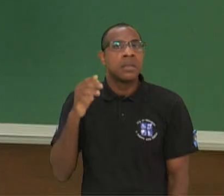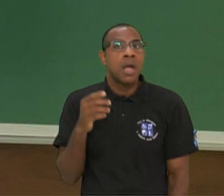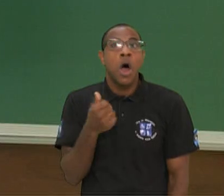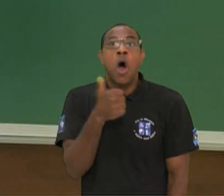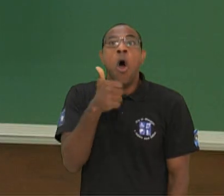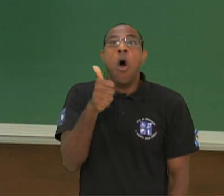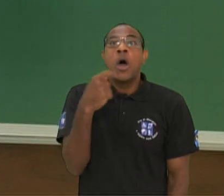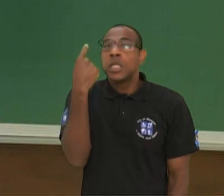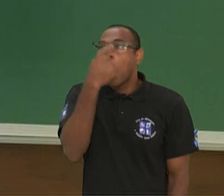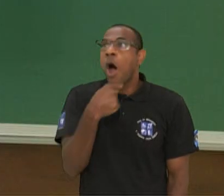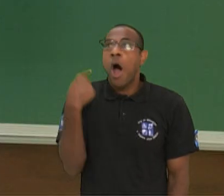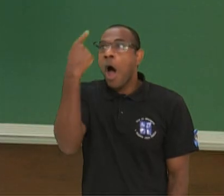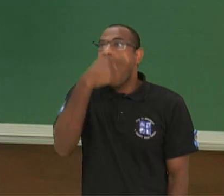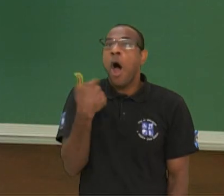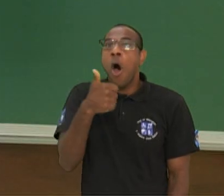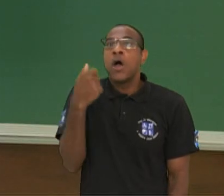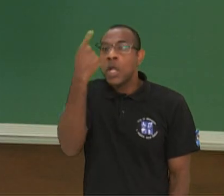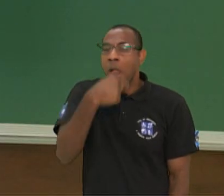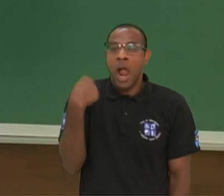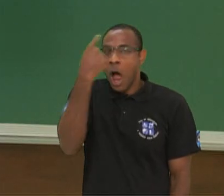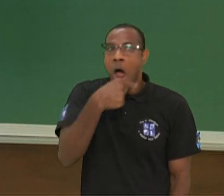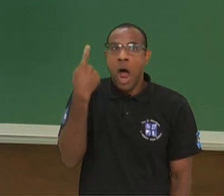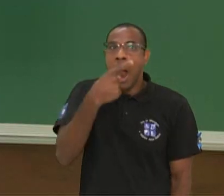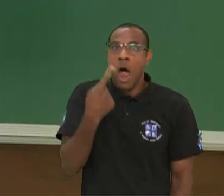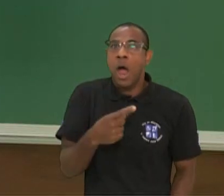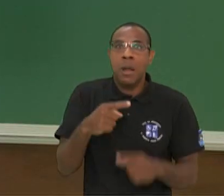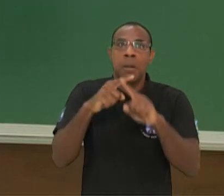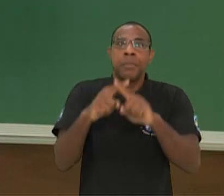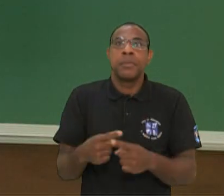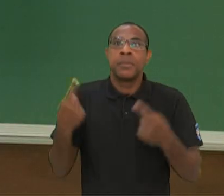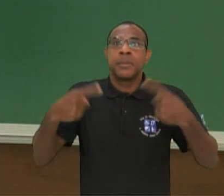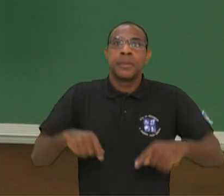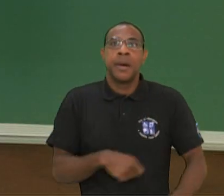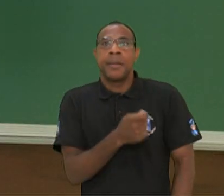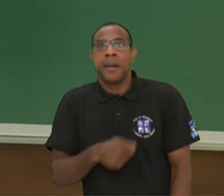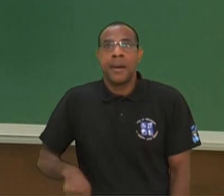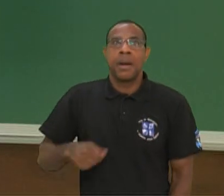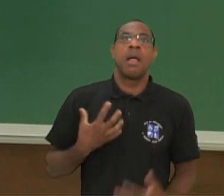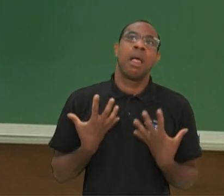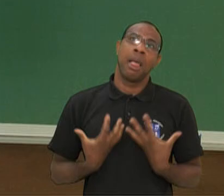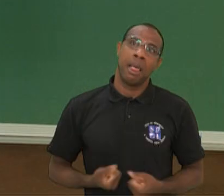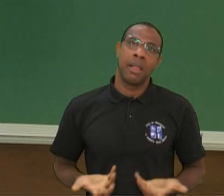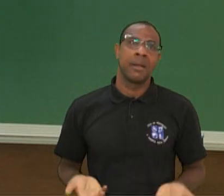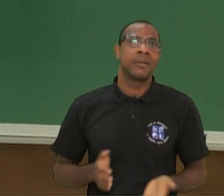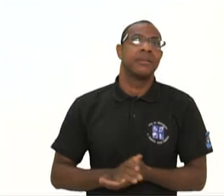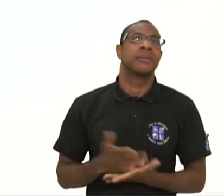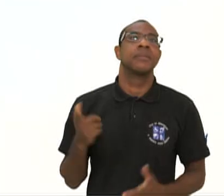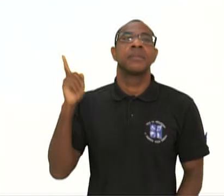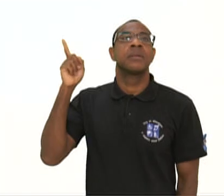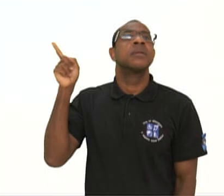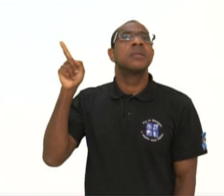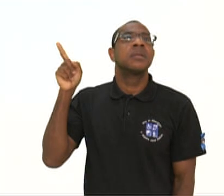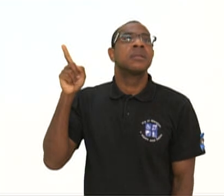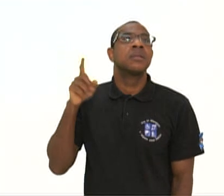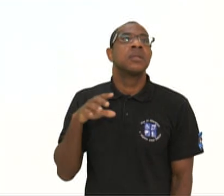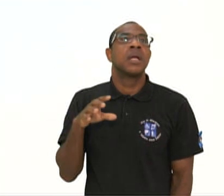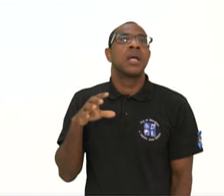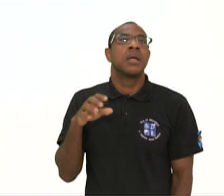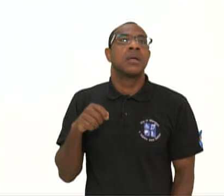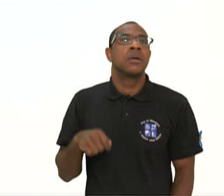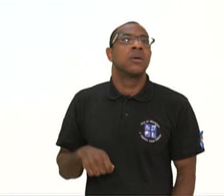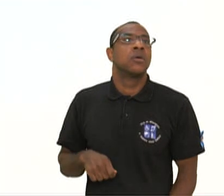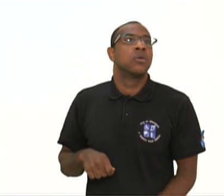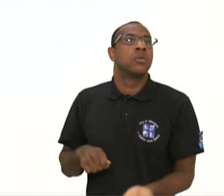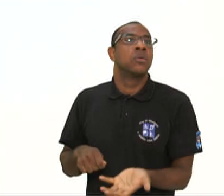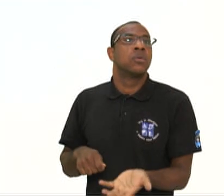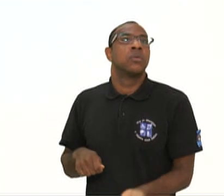partida, a partida mais longa da história. E a segunda curiosidade, o saque mais rápido da história. Então, em 2012, foi